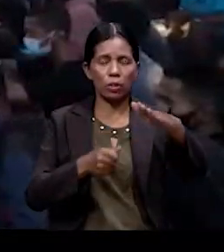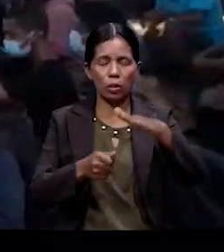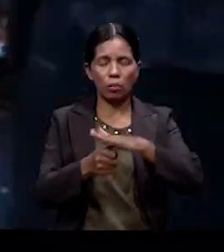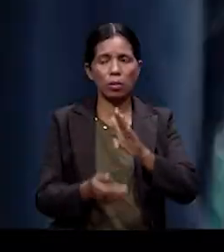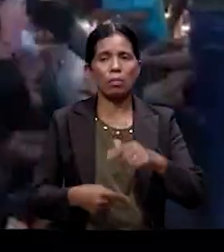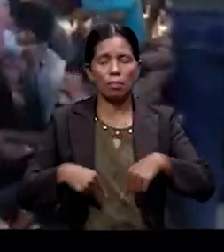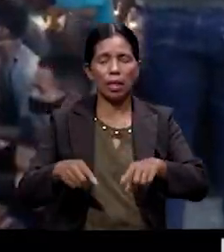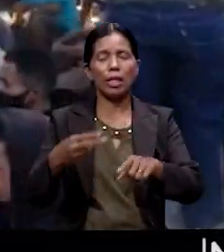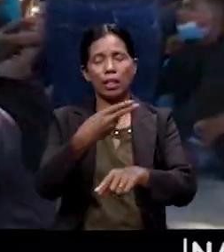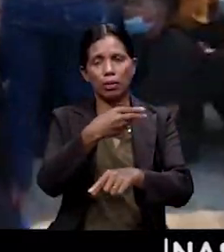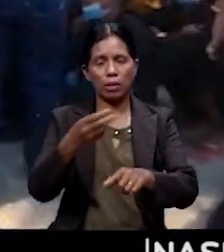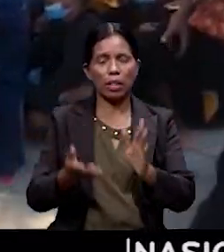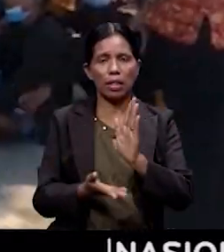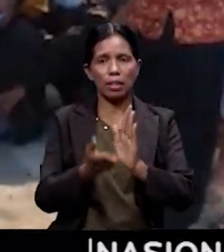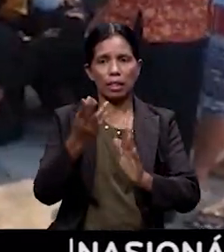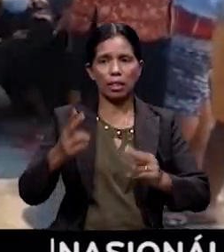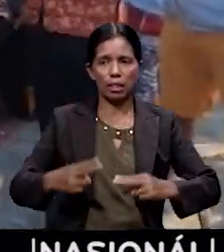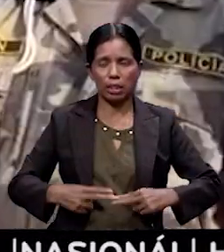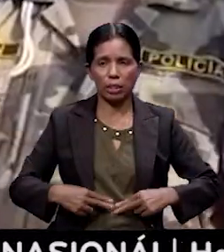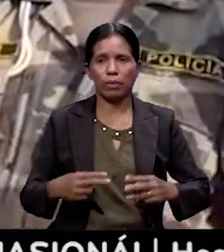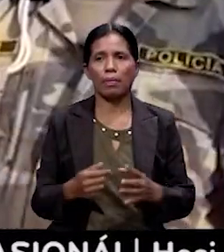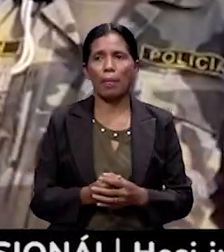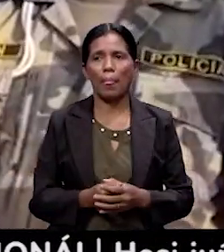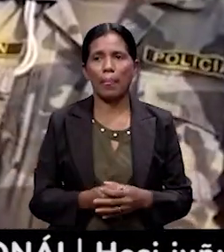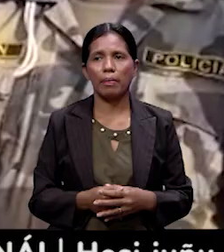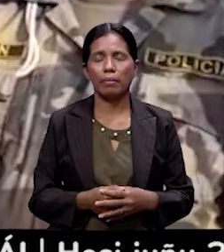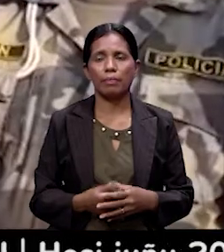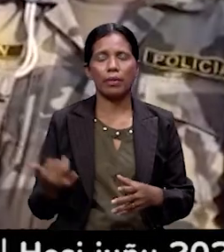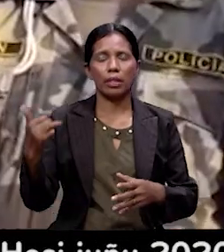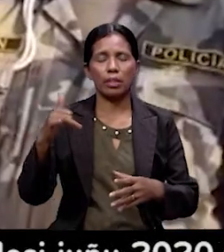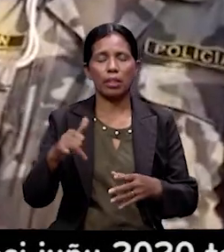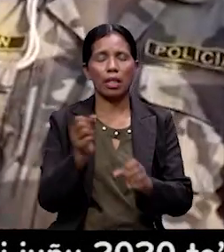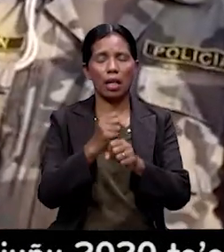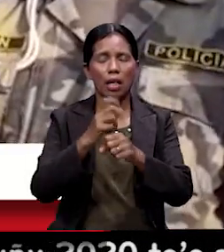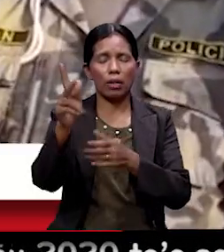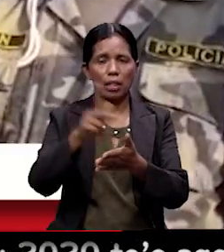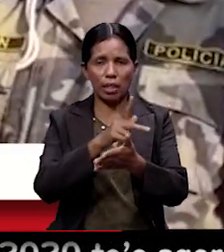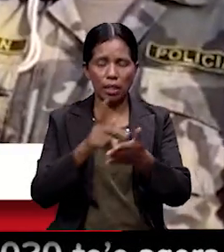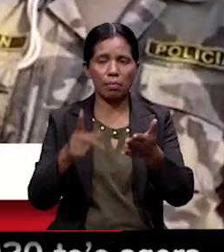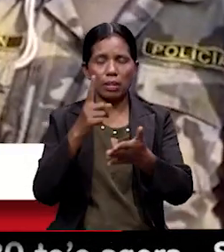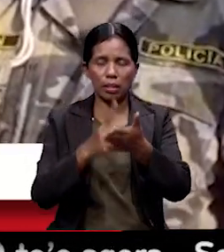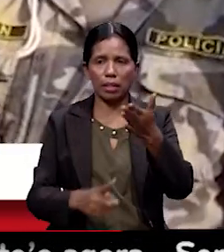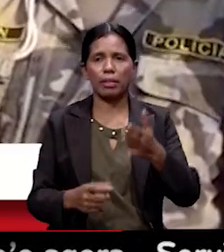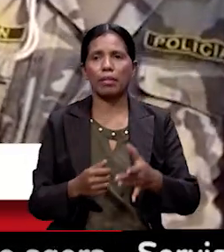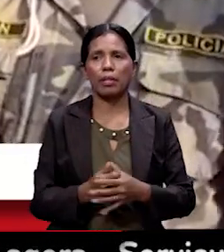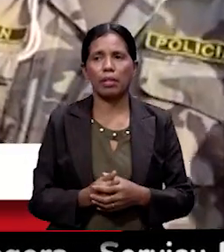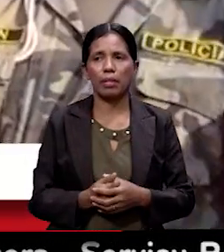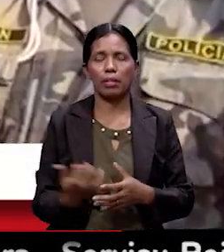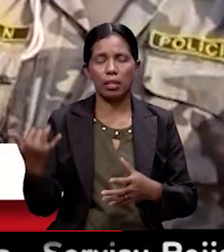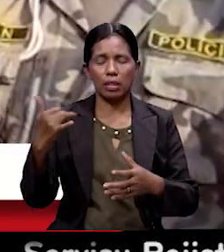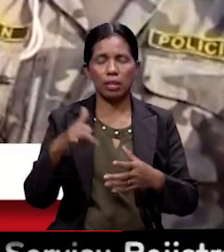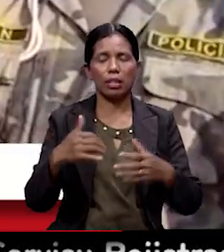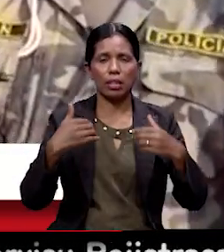esintu. Carbaneira e Helena. E esse ato comete criminal, qualquer tipo de crime seria direito, né? E é serviço